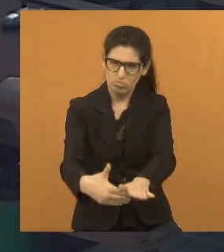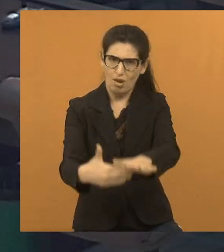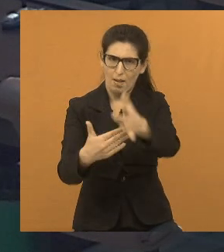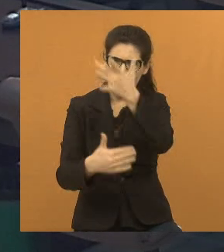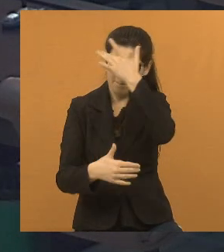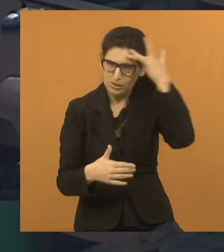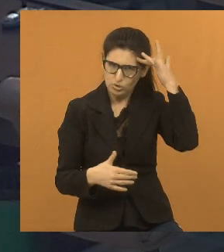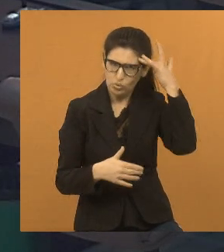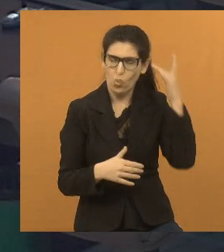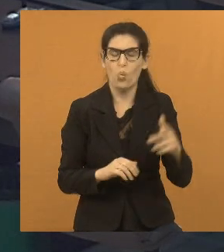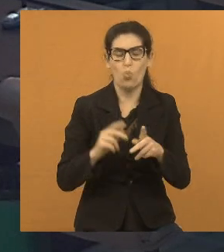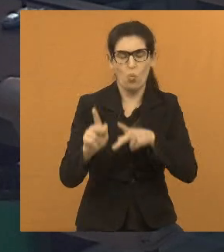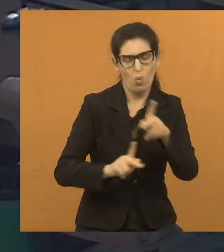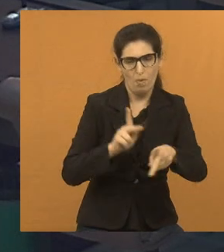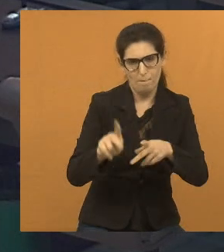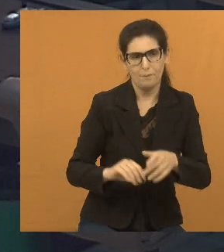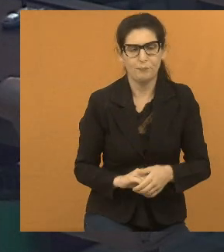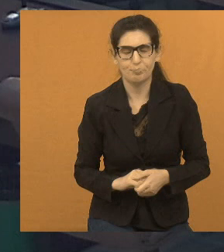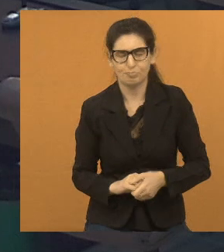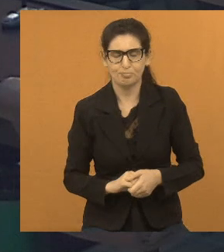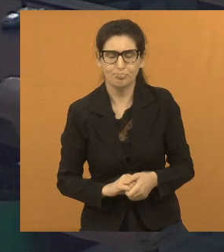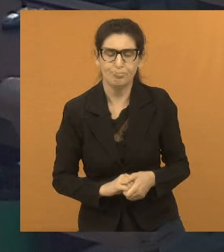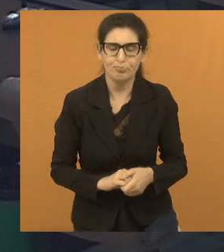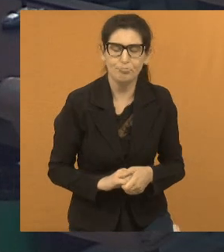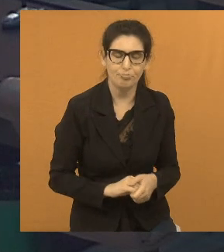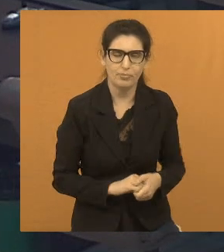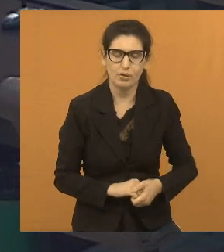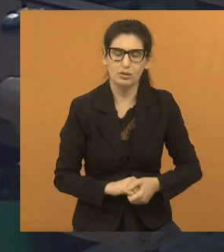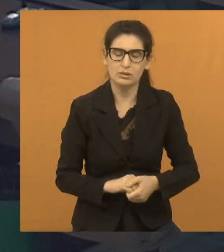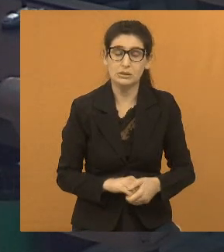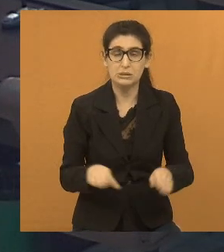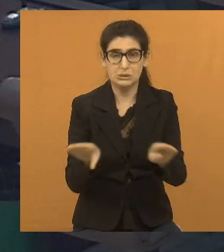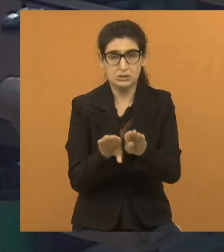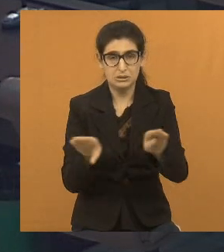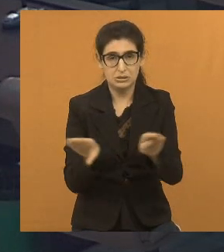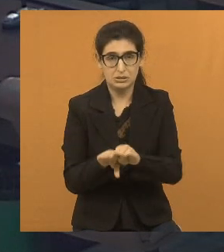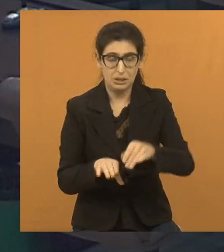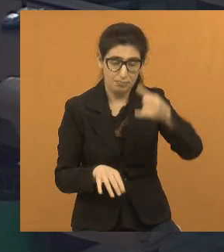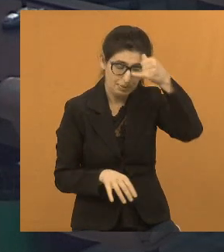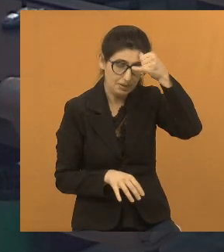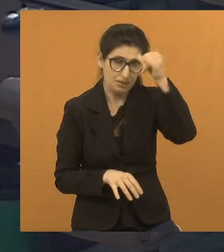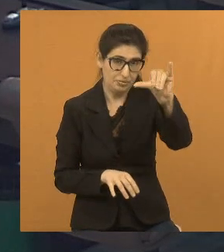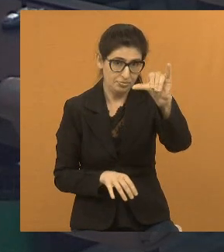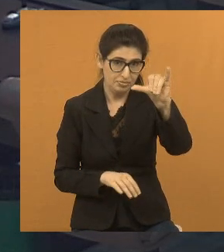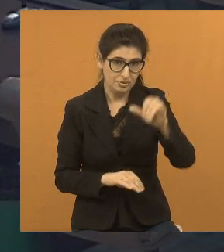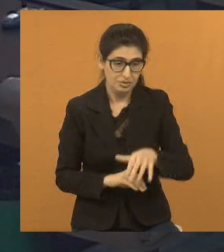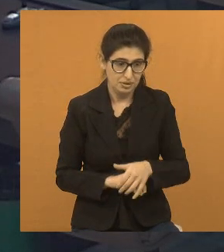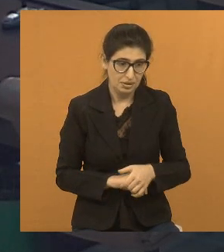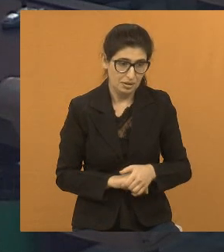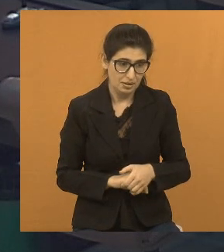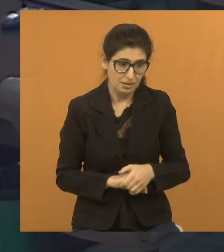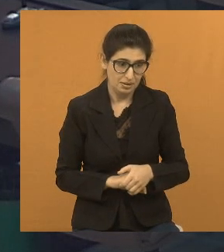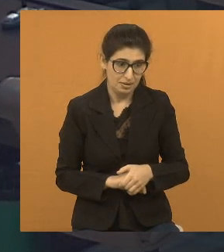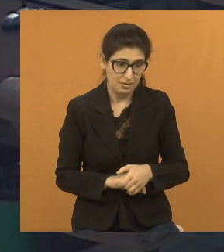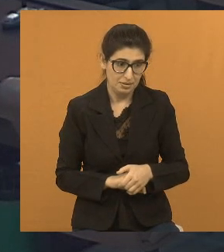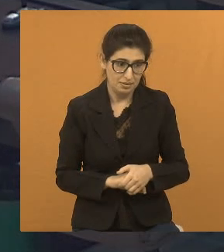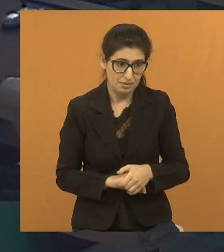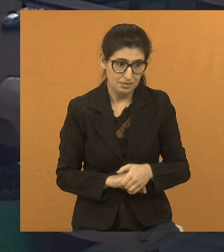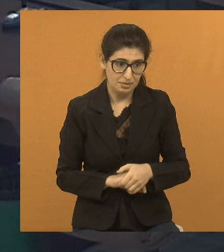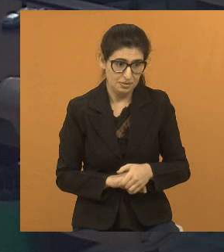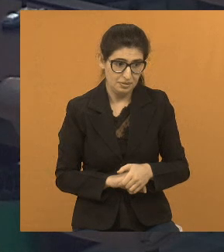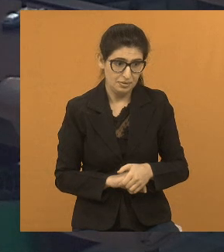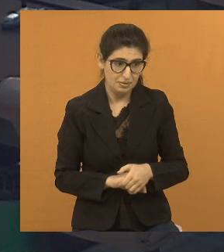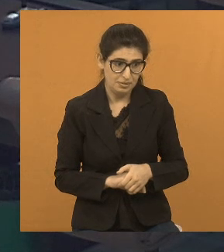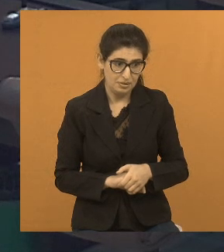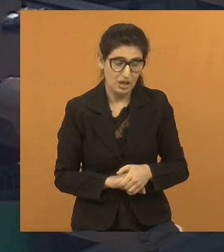população e, por consequência direta, evitar o grande fluxo deles para a zona